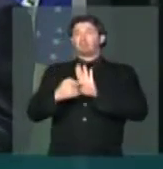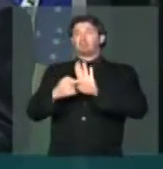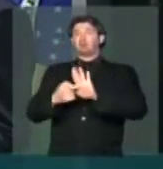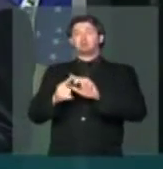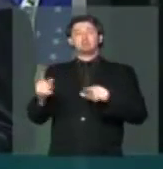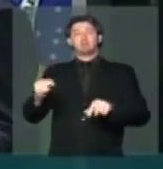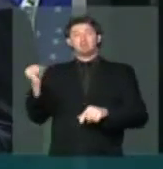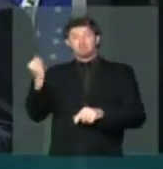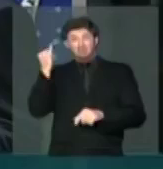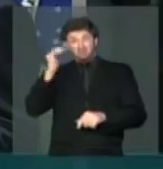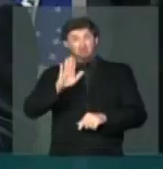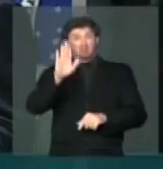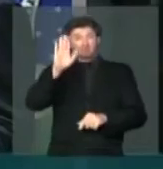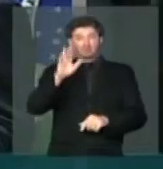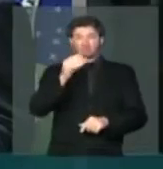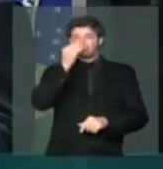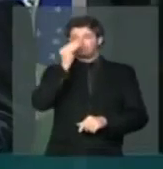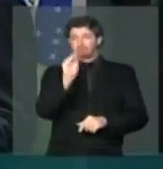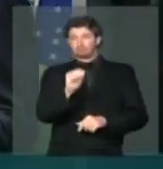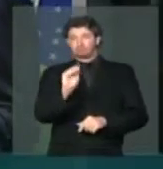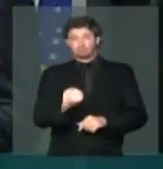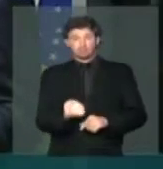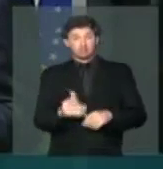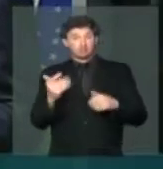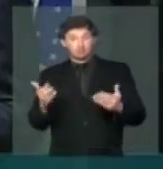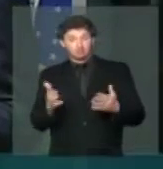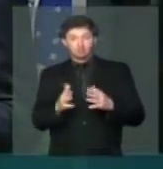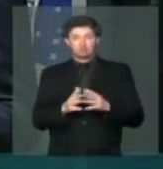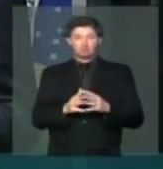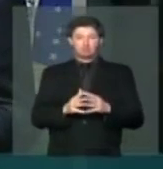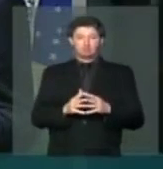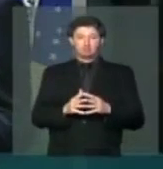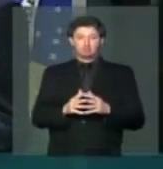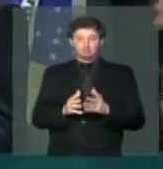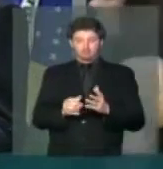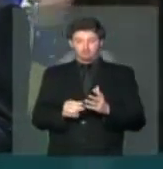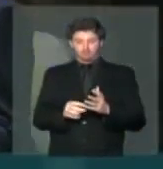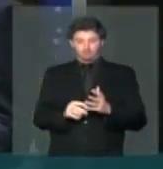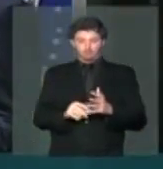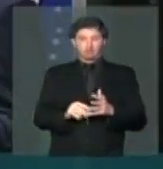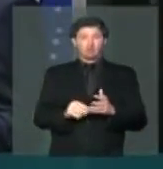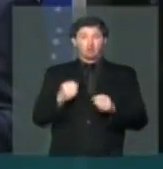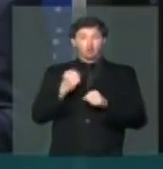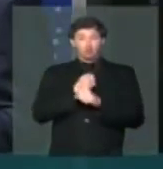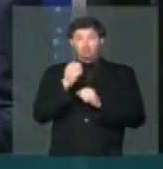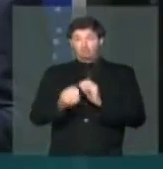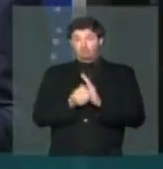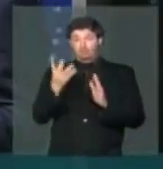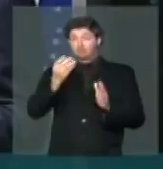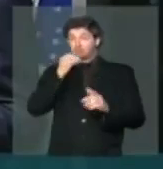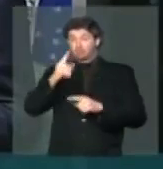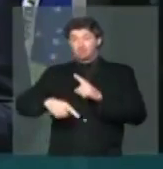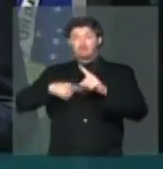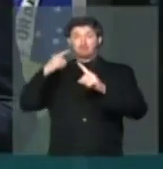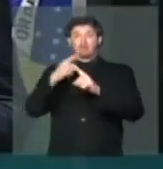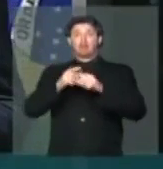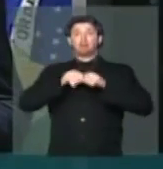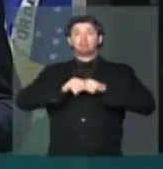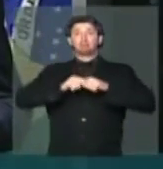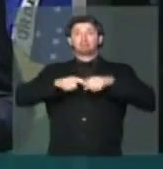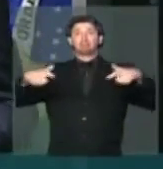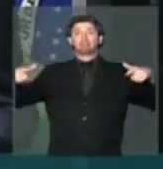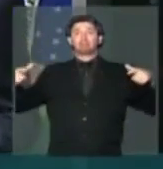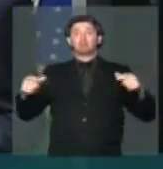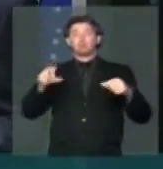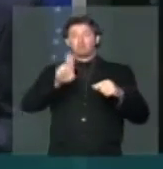nenhuma importância às promessas. Assim, diversas obras que deveriam ampliar as universidades sequer